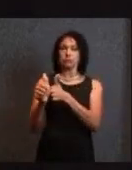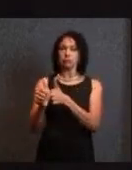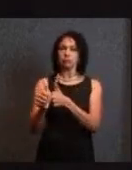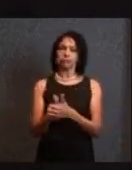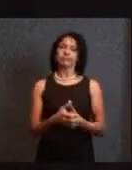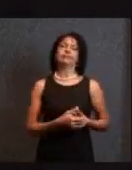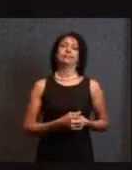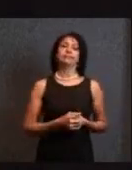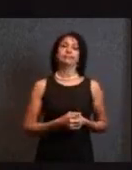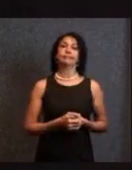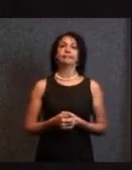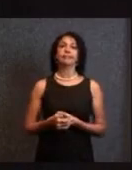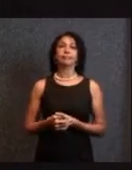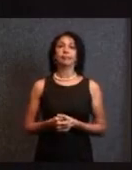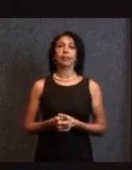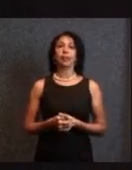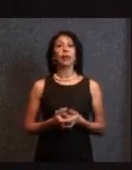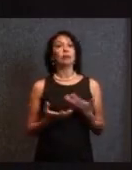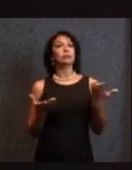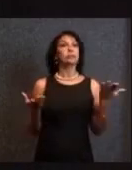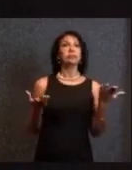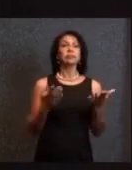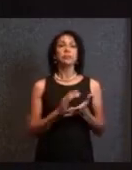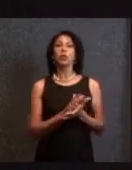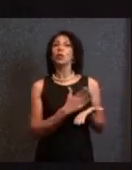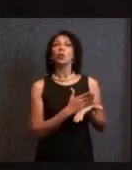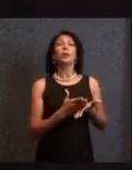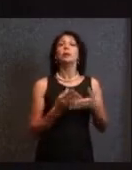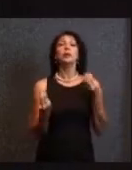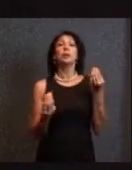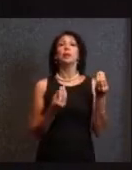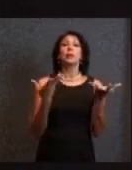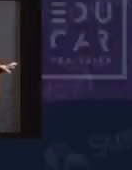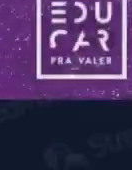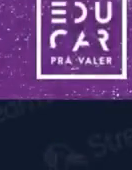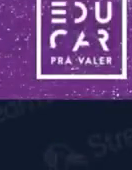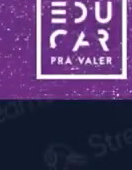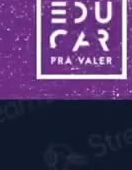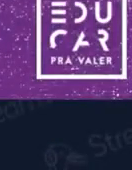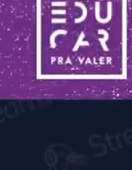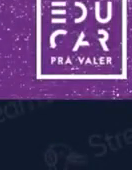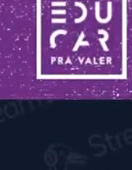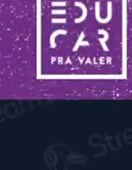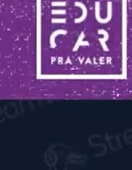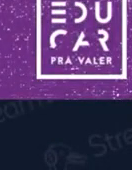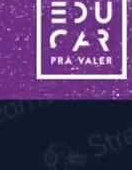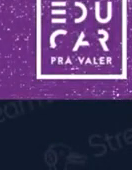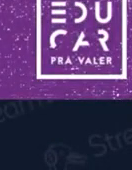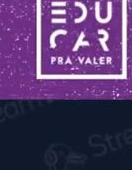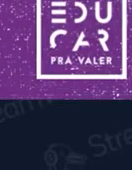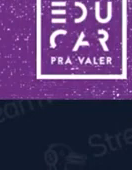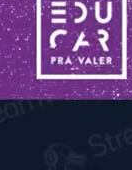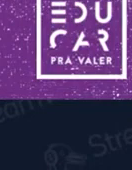Então, por onde começar? Pode seguir com o slide?